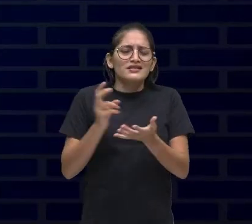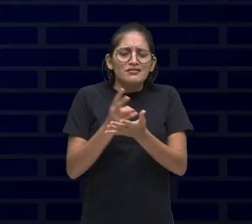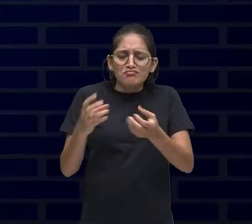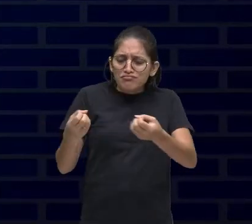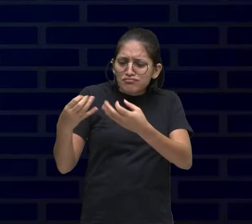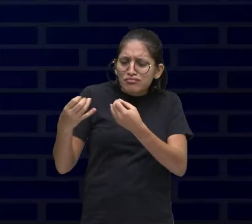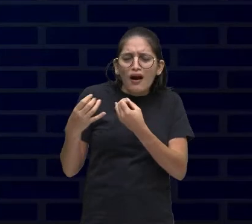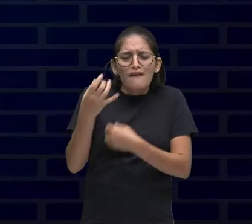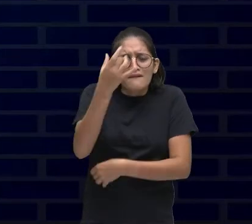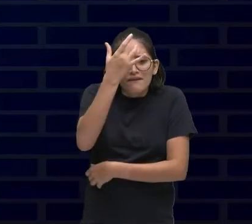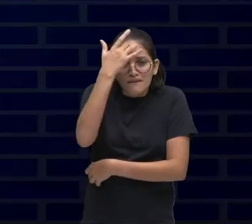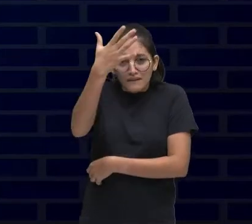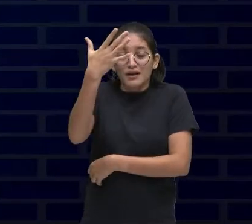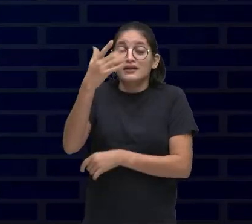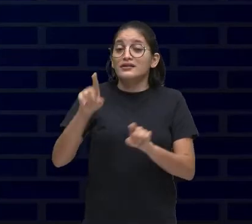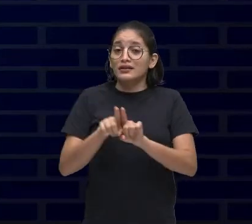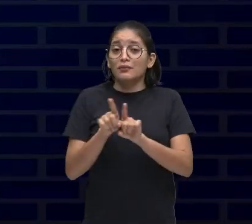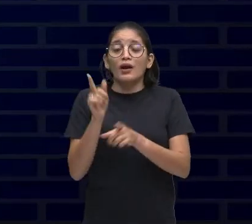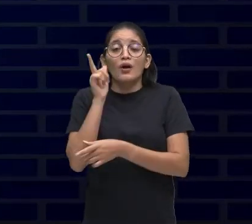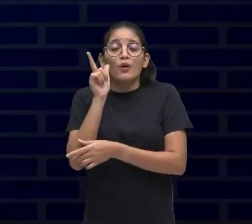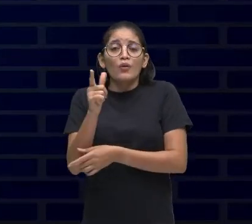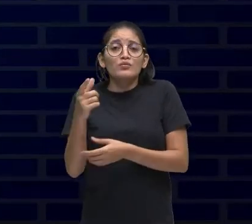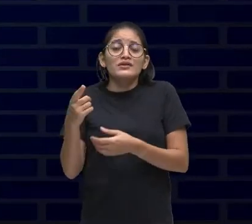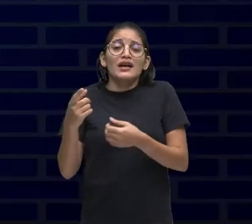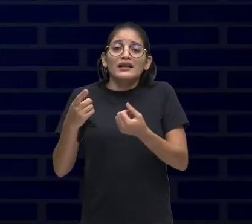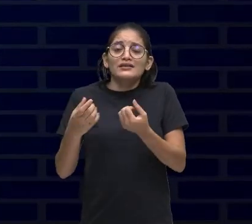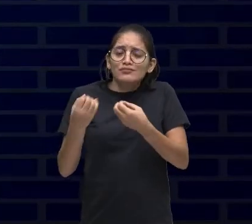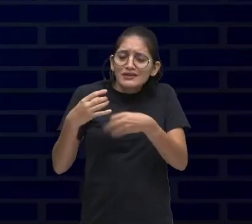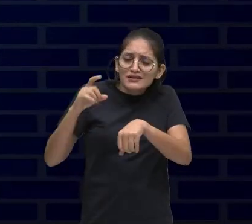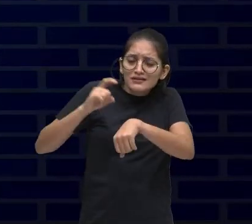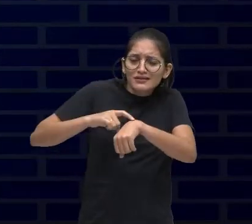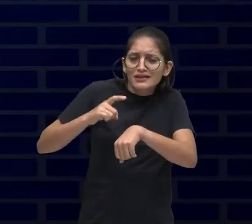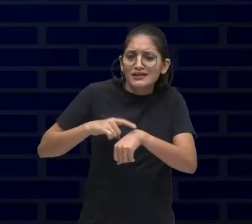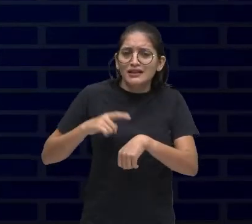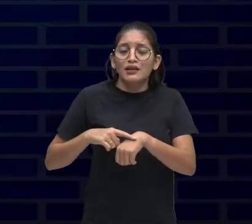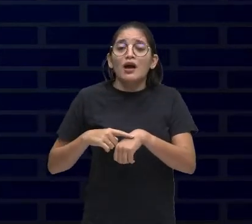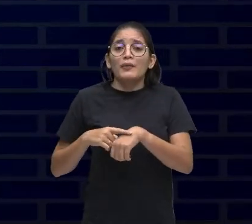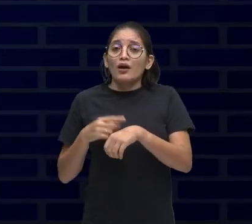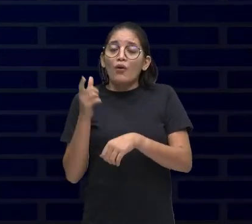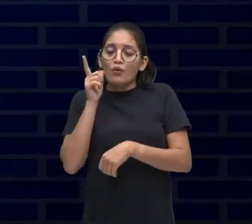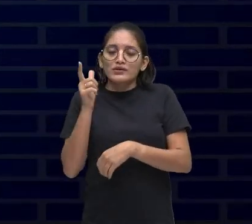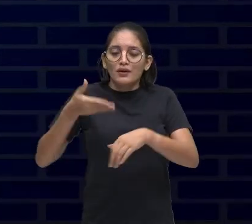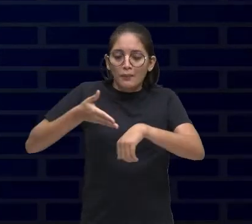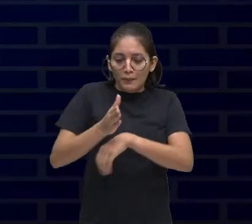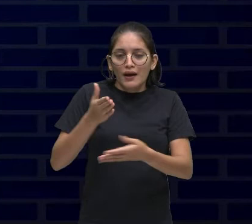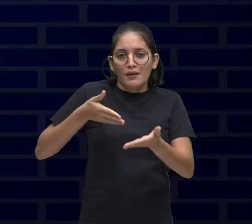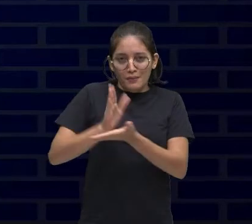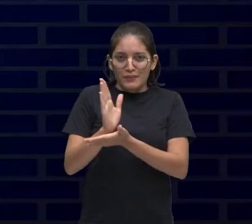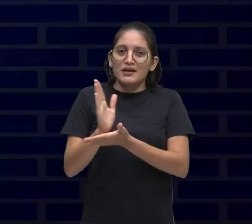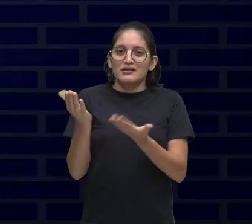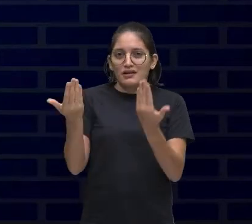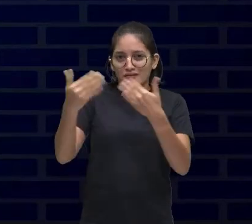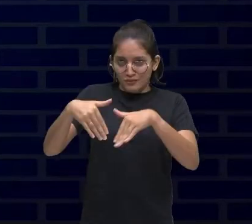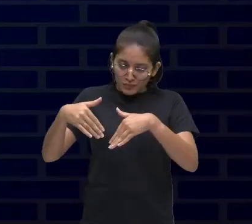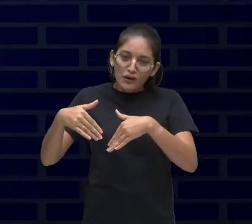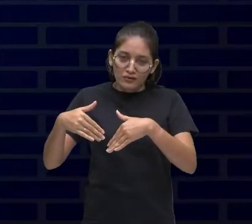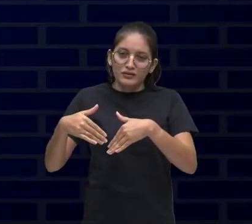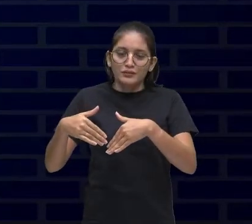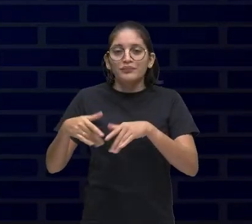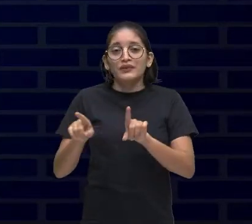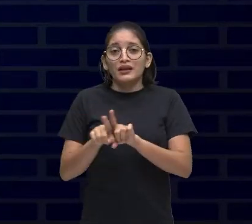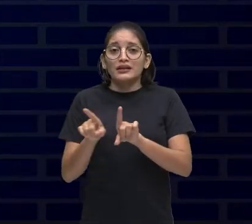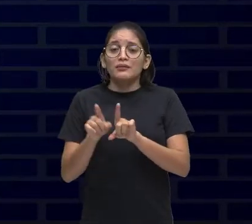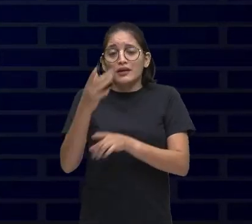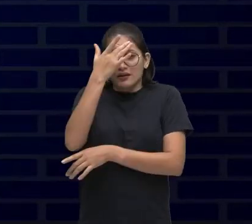muito fácil, e conseguem nos ensinar a tempo para nos preparar para o vestibular, e conseguem nos formar como pessoas além